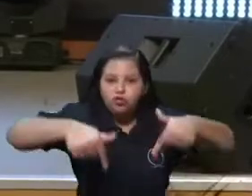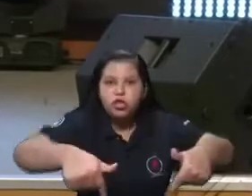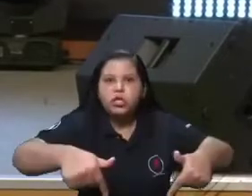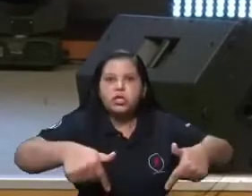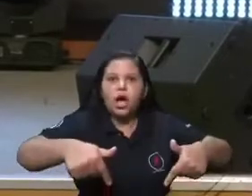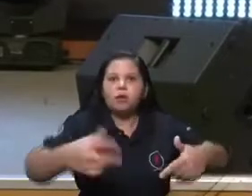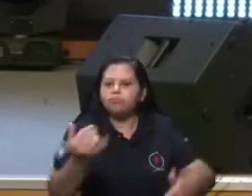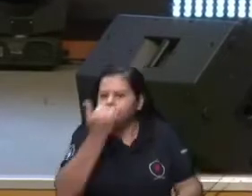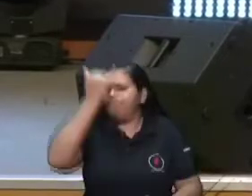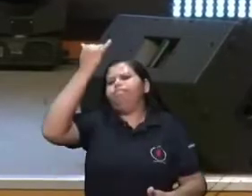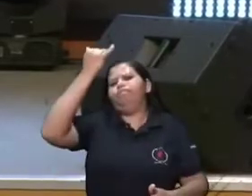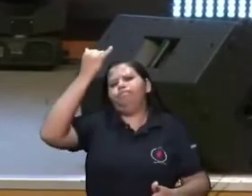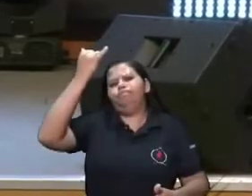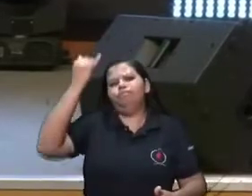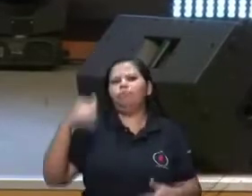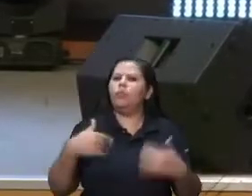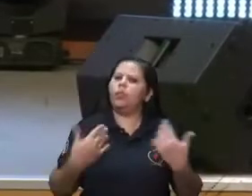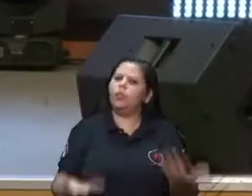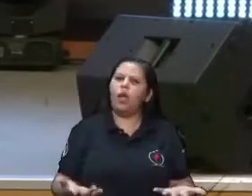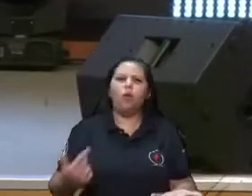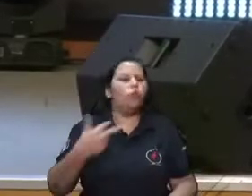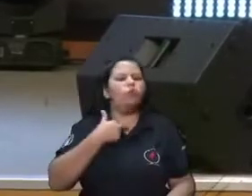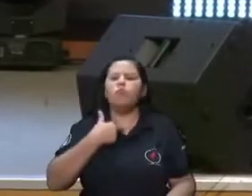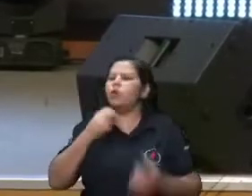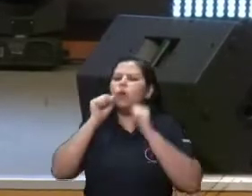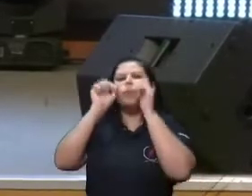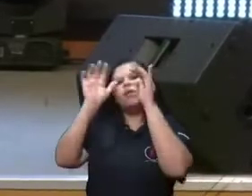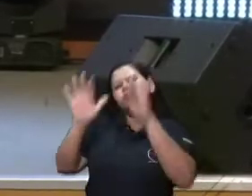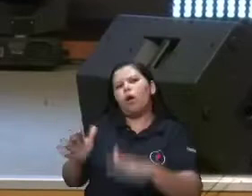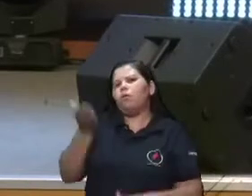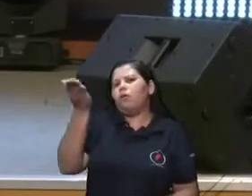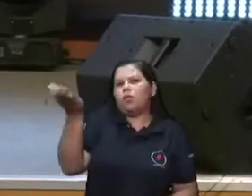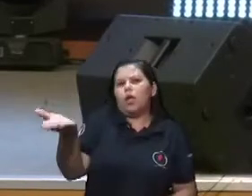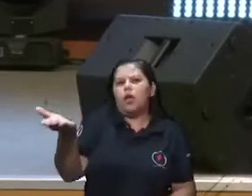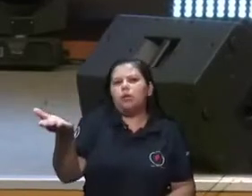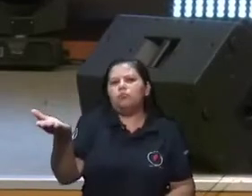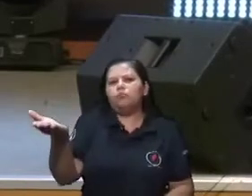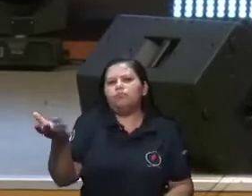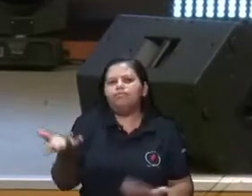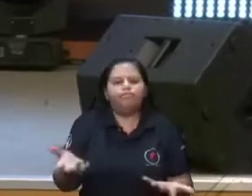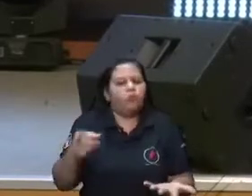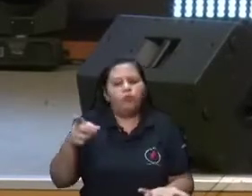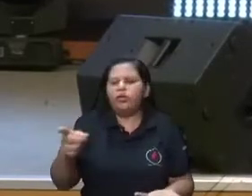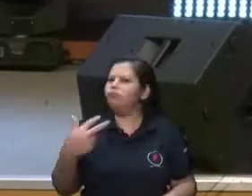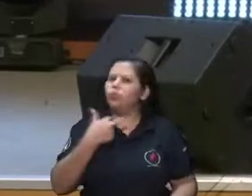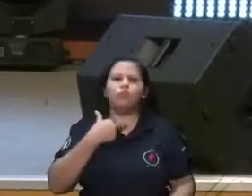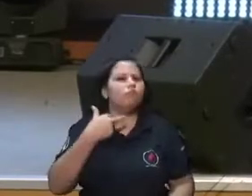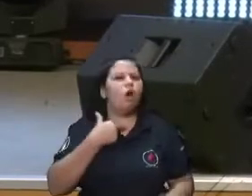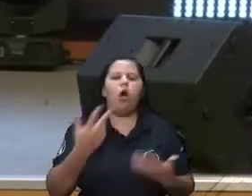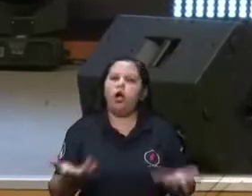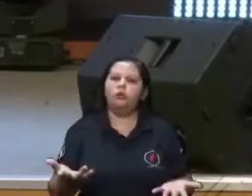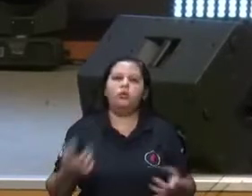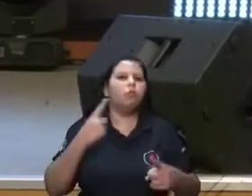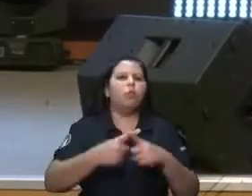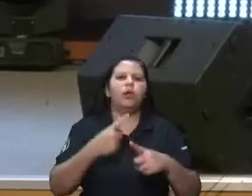Quase foi você. Mas você não prestou para ser. Porque você